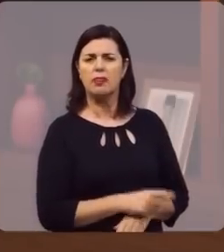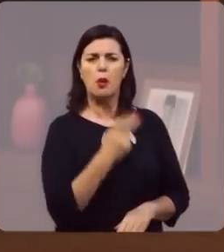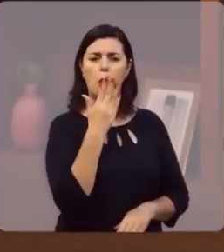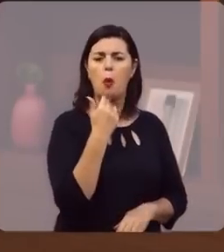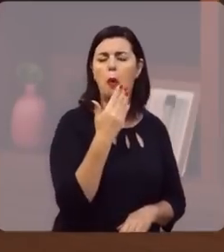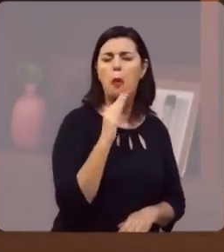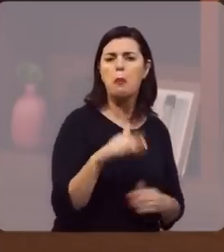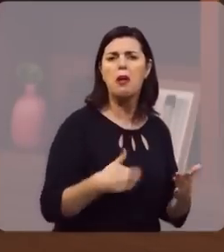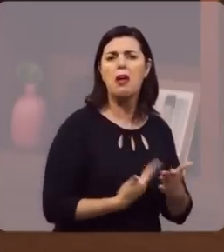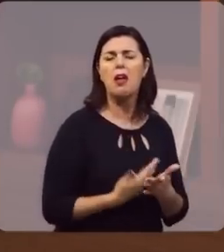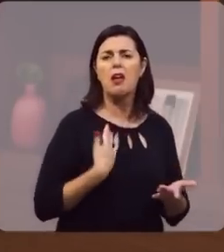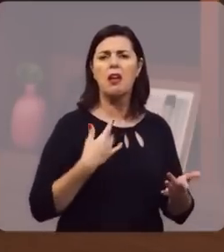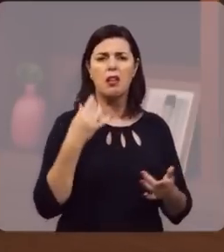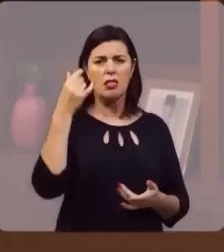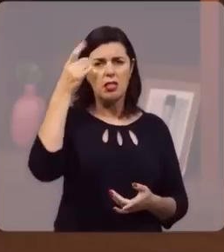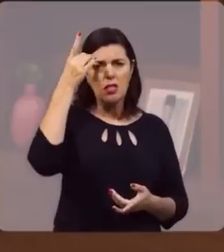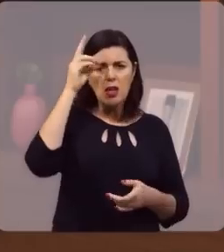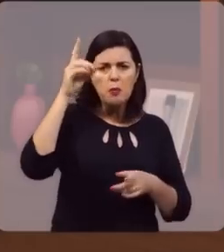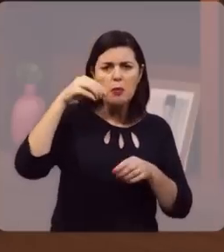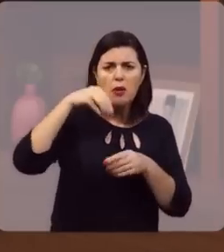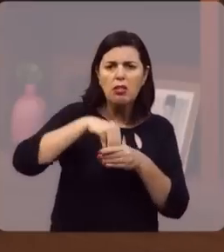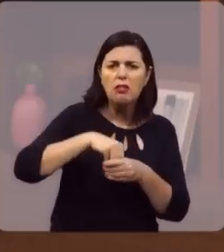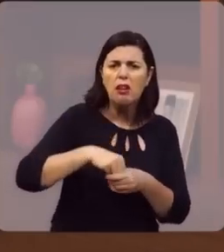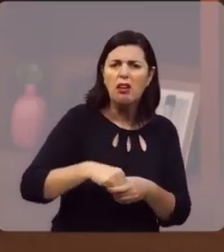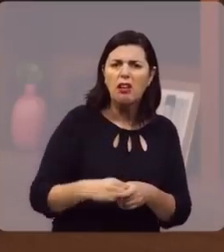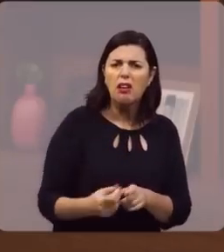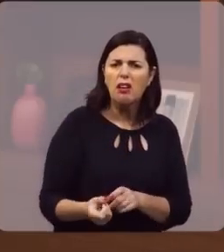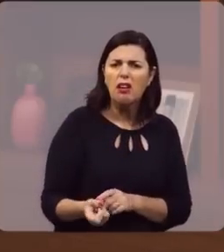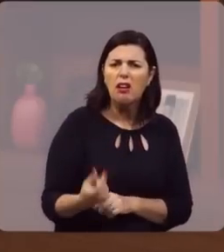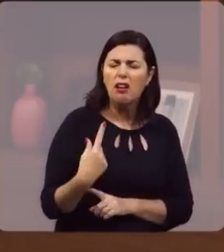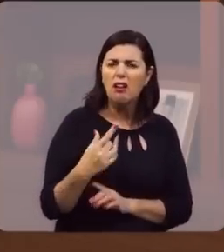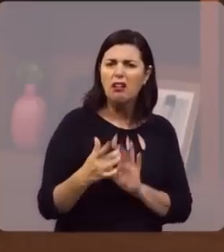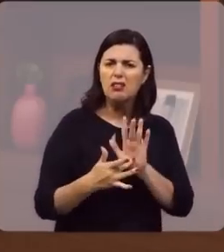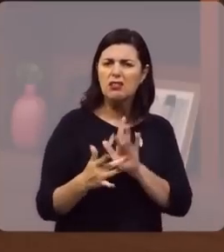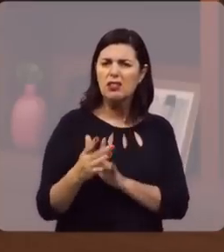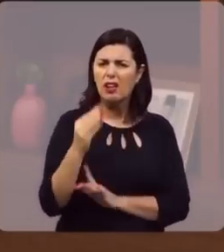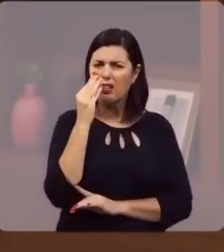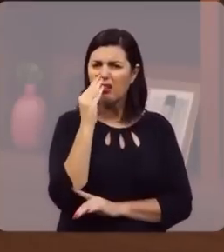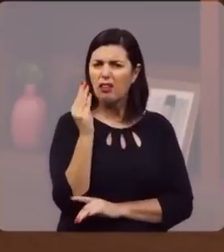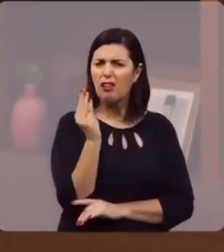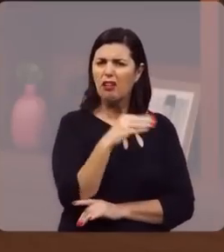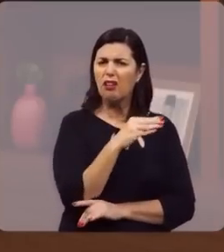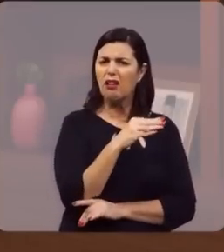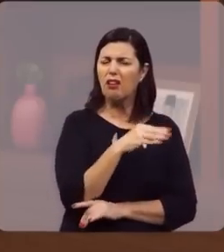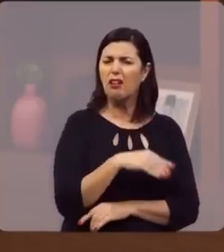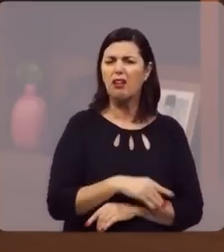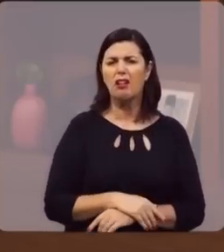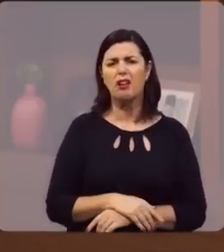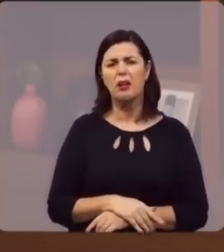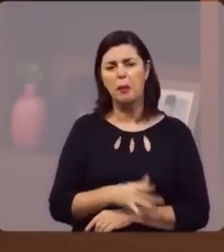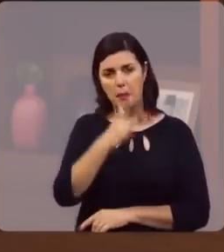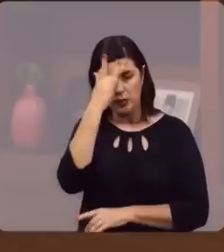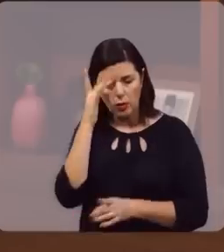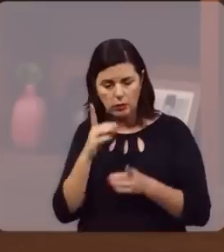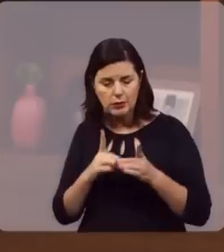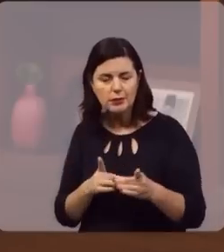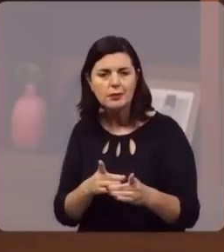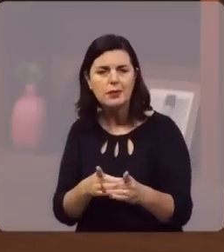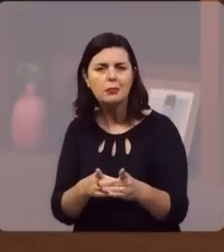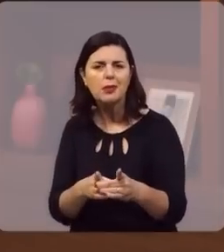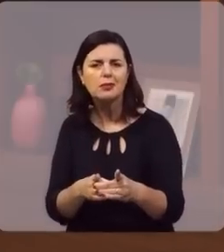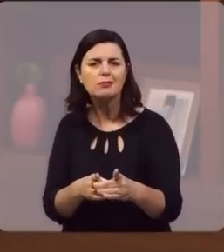é de glutão e até de endemoniado e ele foi rejeitado e pelos seus